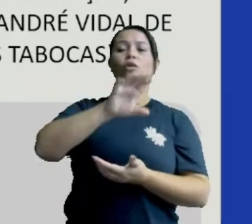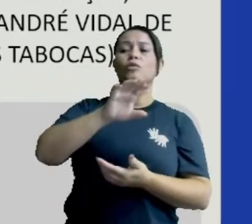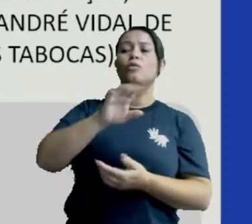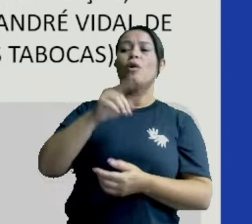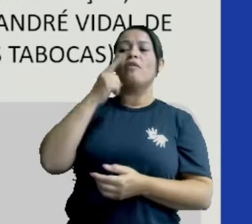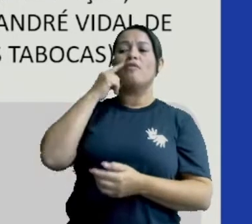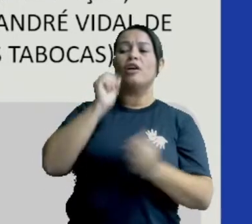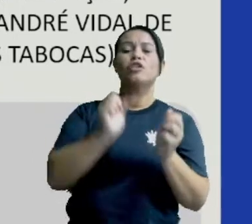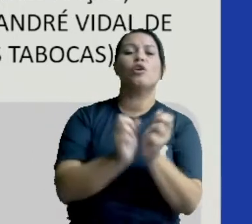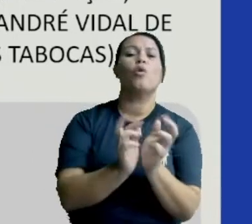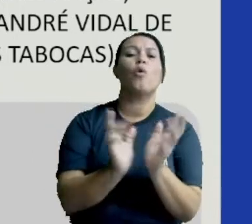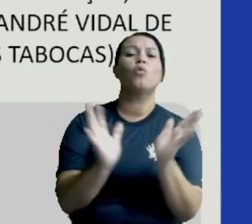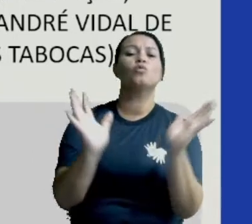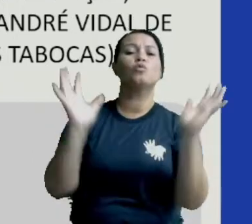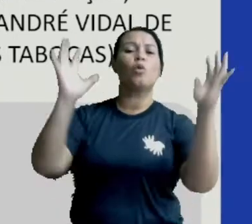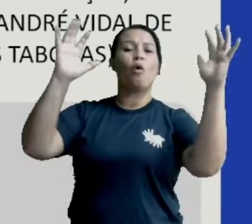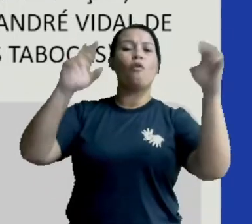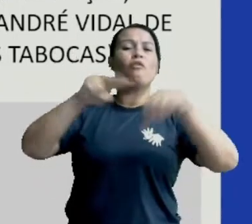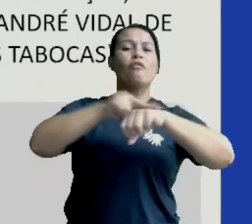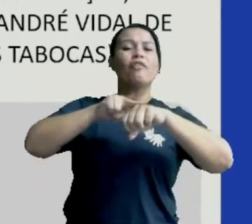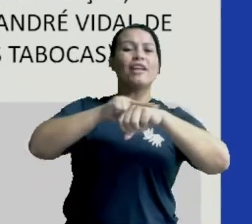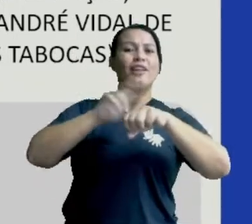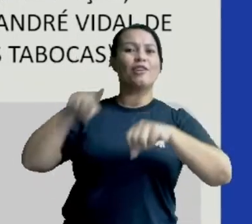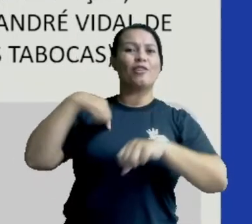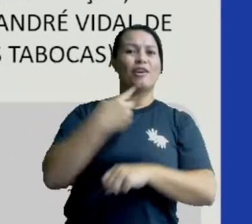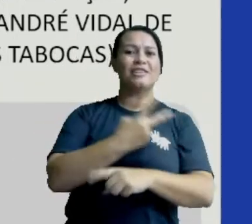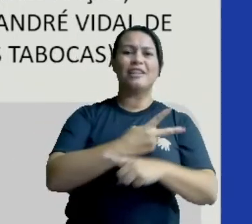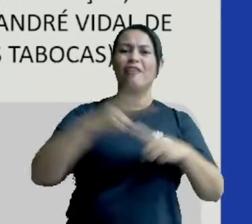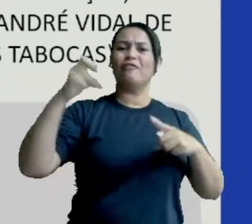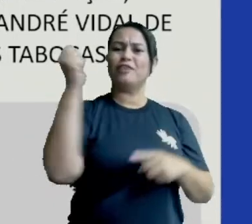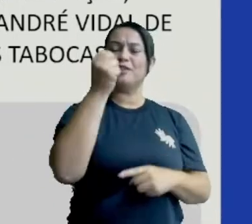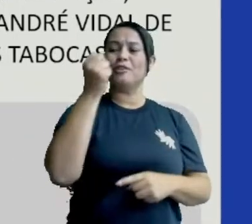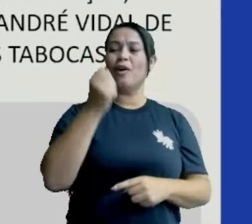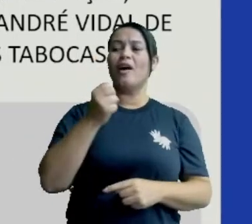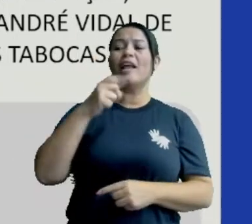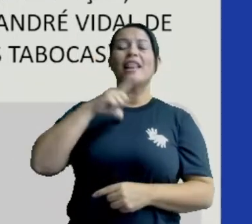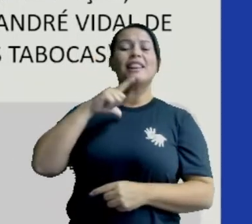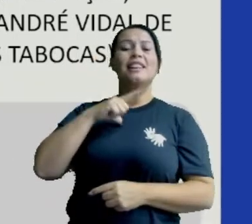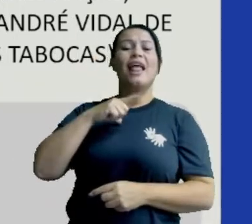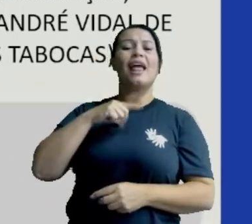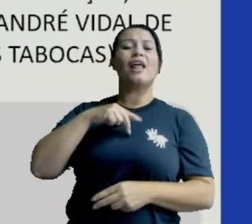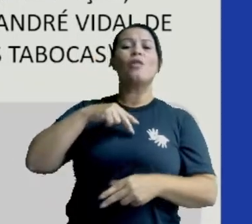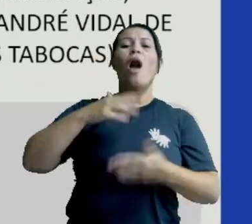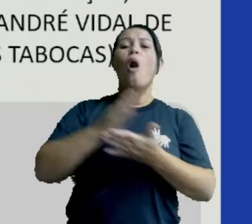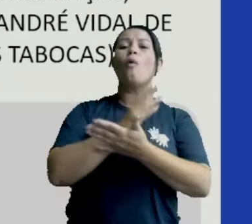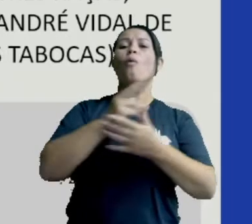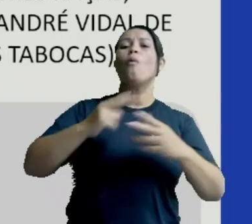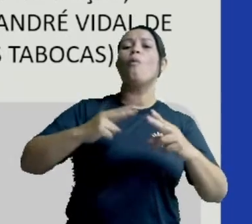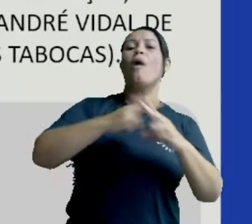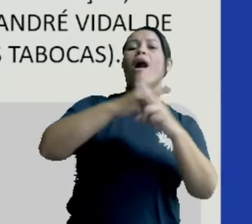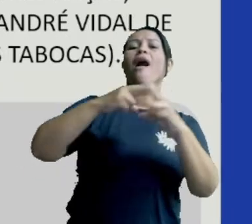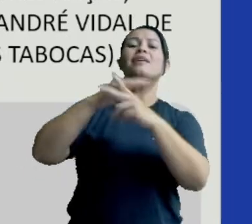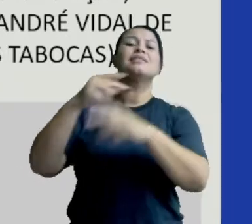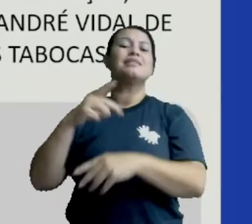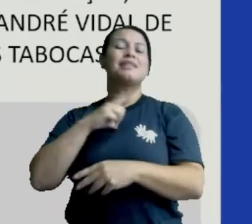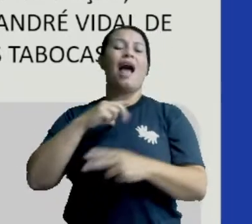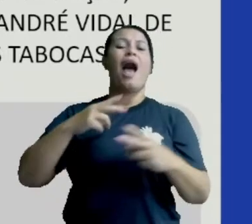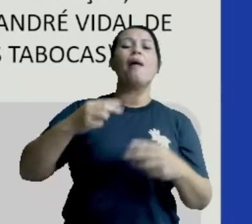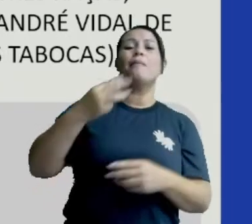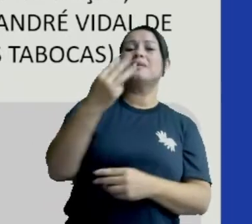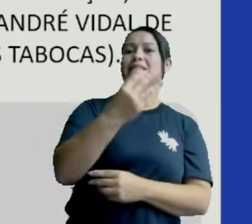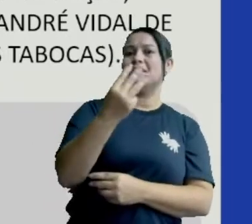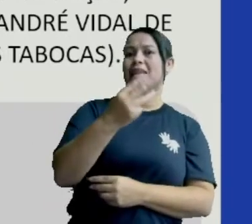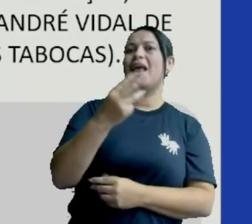vitórias, e as três armas homenageiam as três raças, além de homenagear Henrique